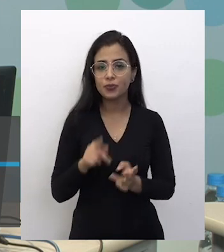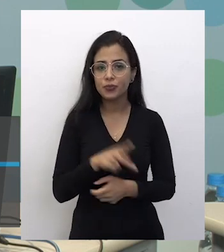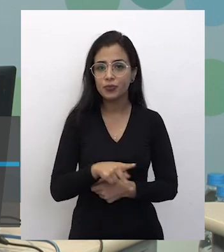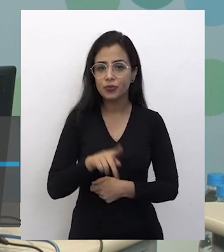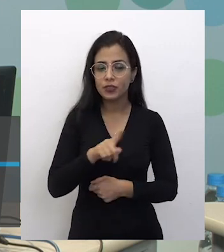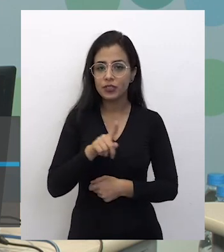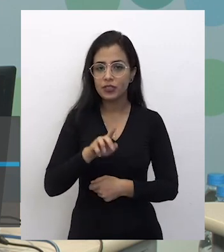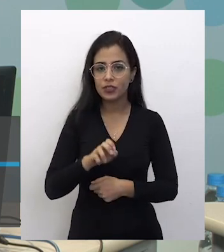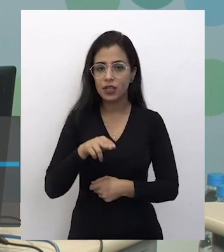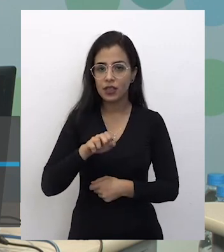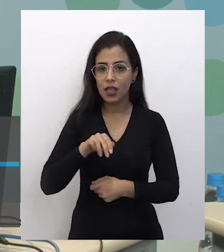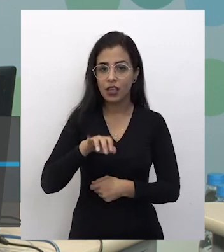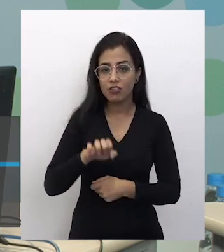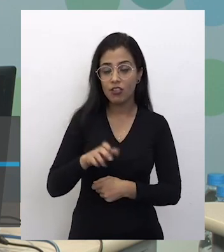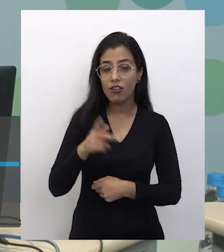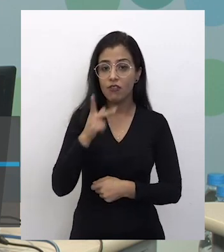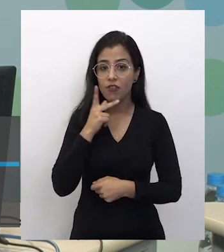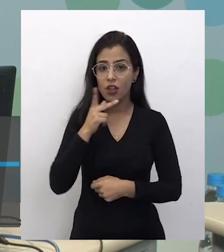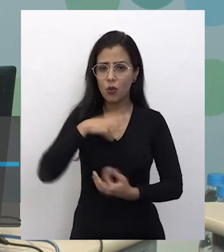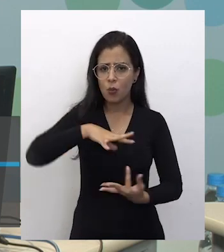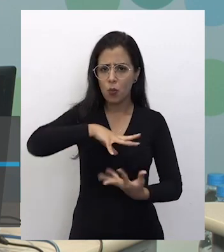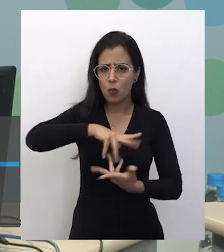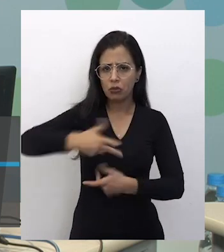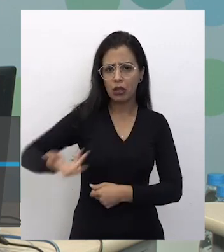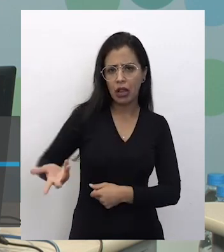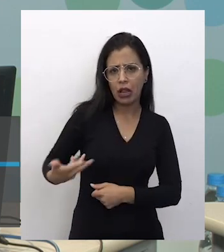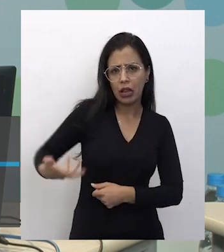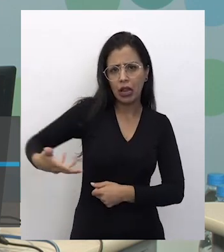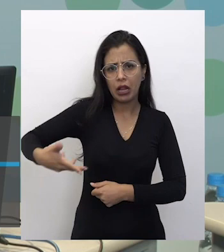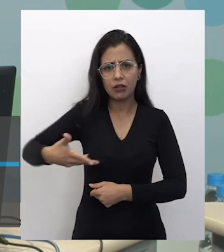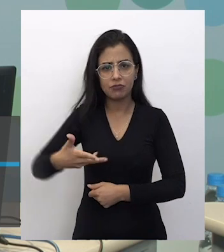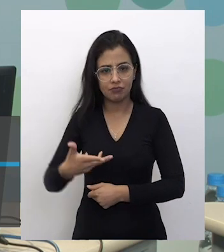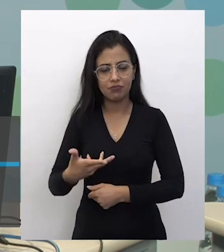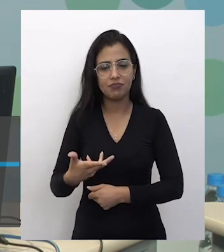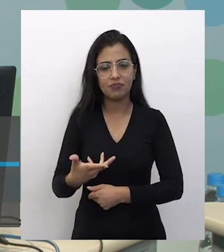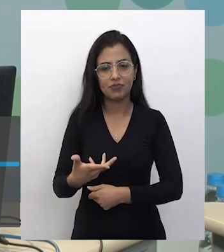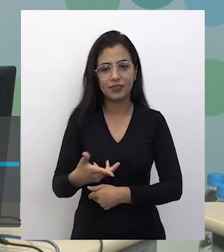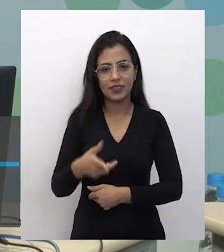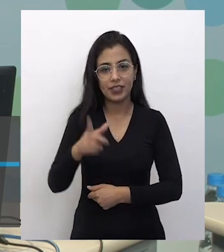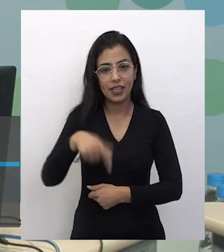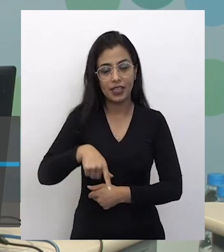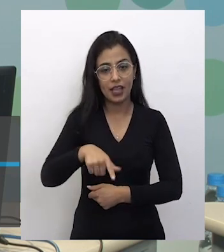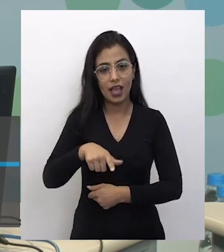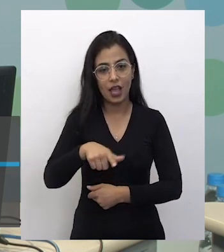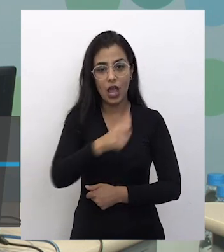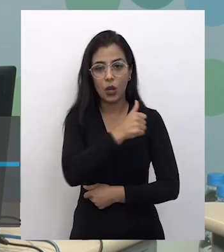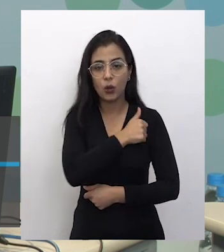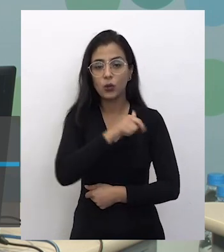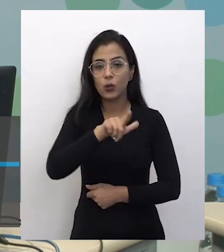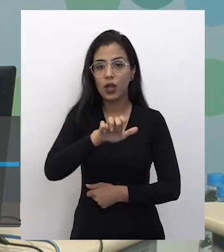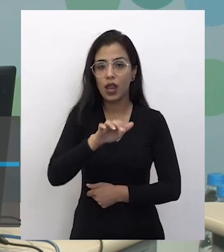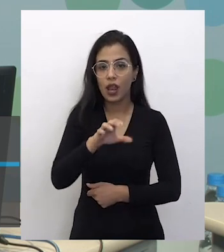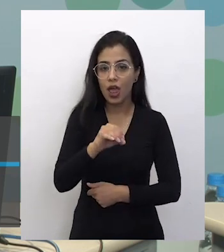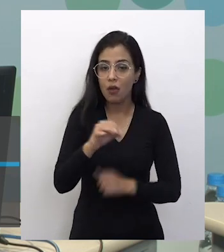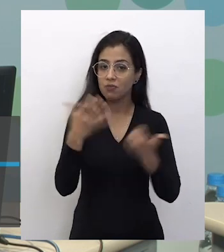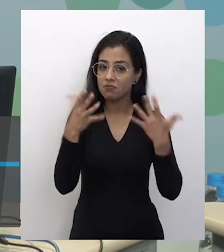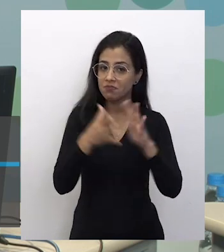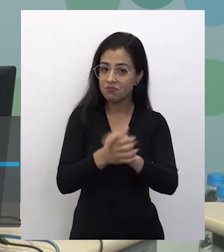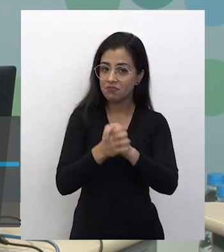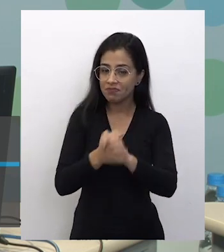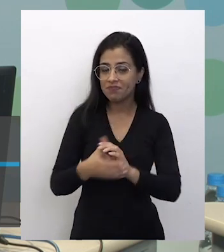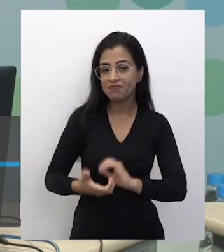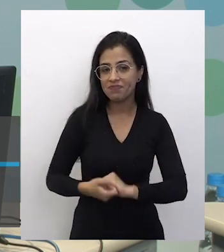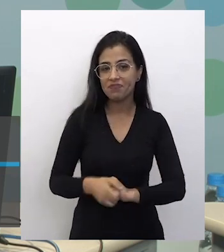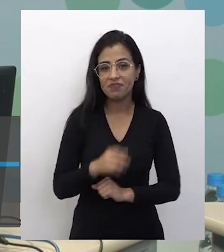dizendo, conecte-se com o mundo da velocidade, na velocidade da luz. É uma resposta do aluno Léo, parabéns. A